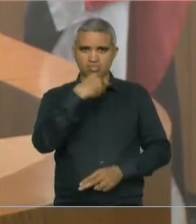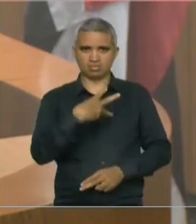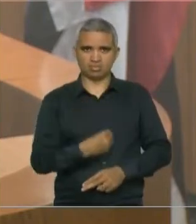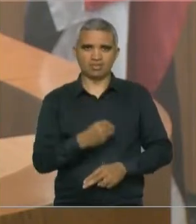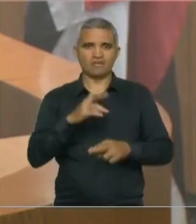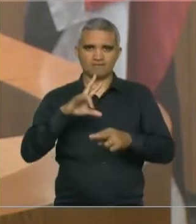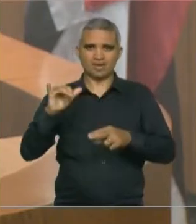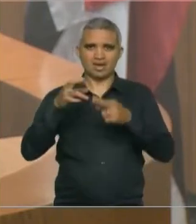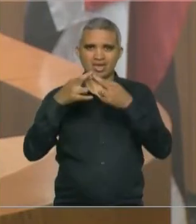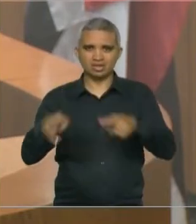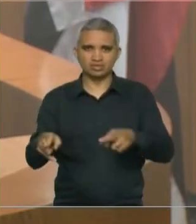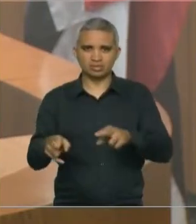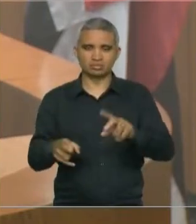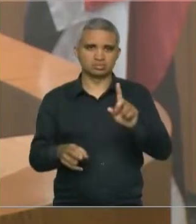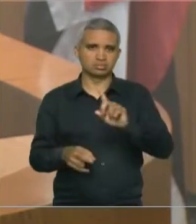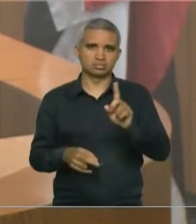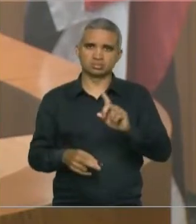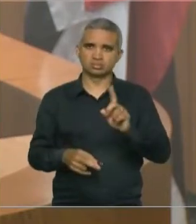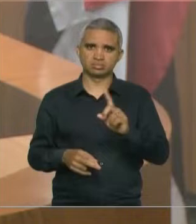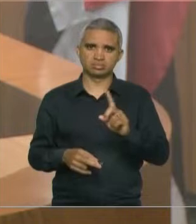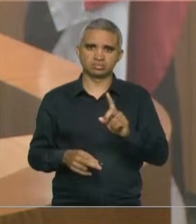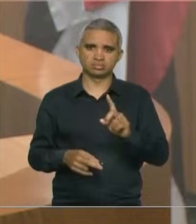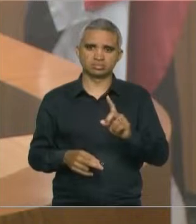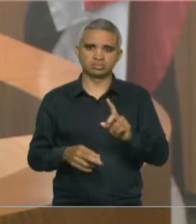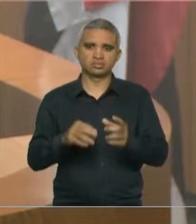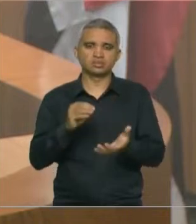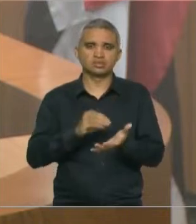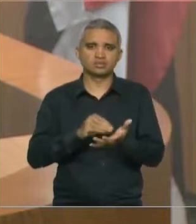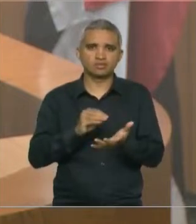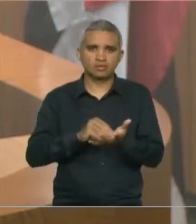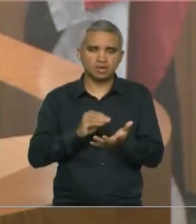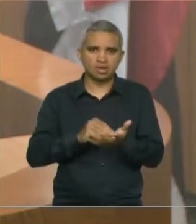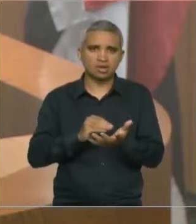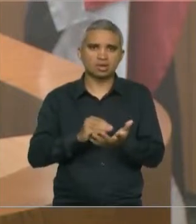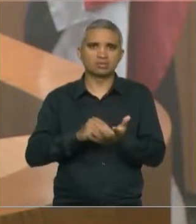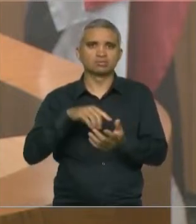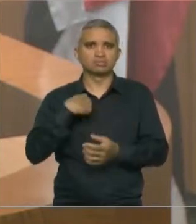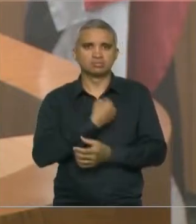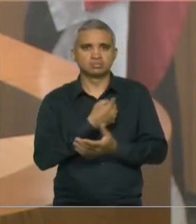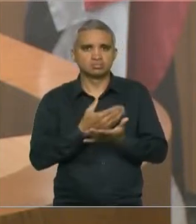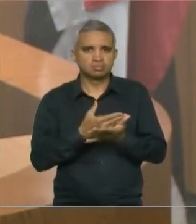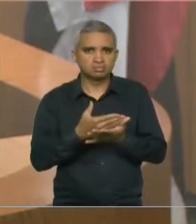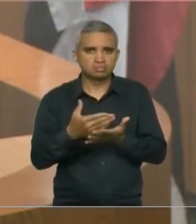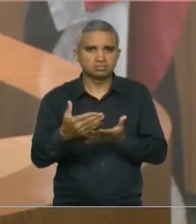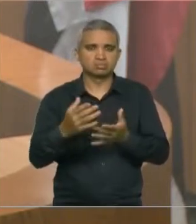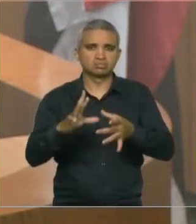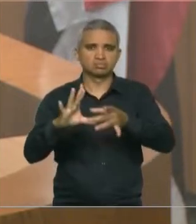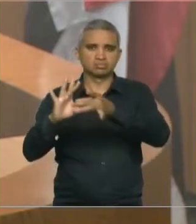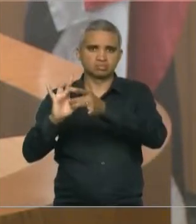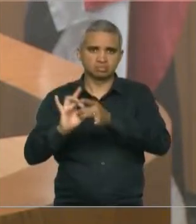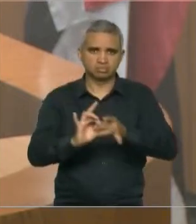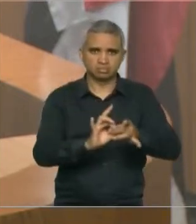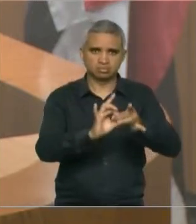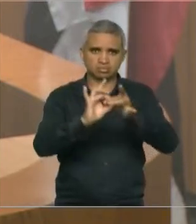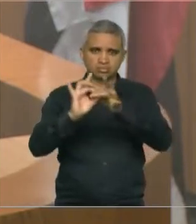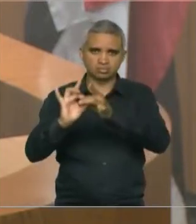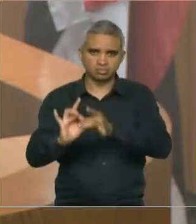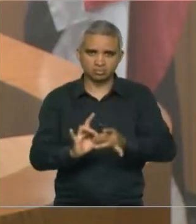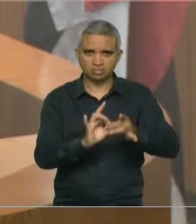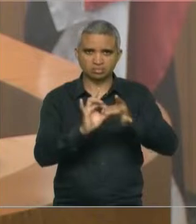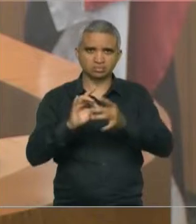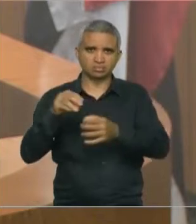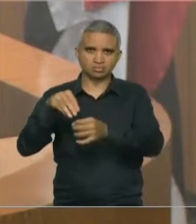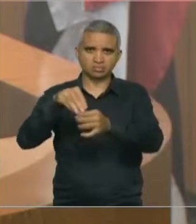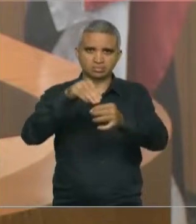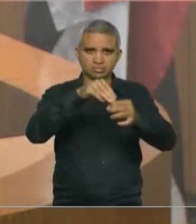nós hierarquizarmos os procedimentos de rede, integrarmos as ações de saúde como um todo, entre os